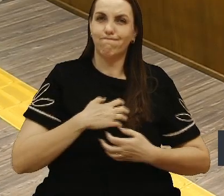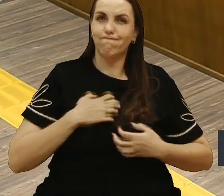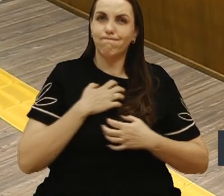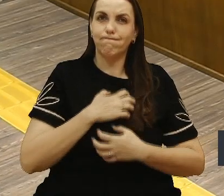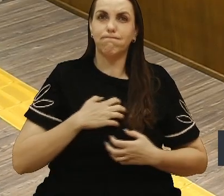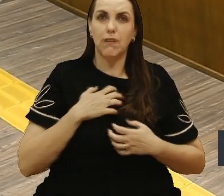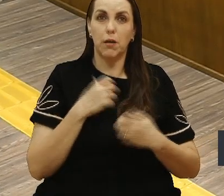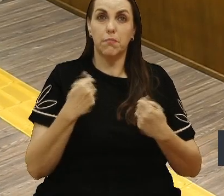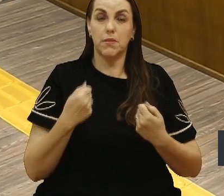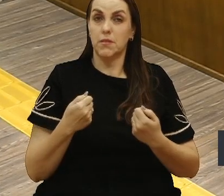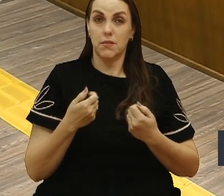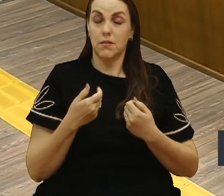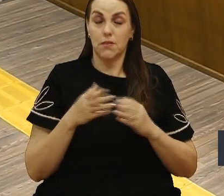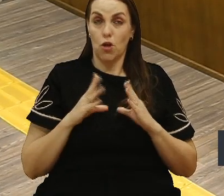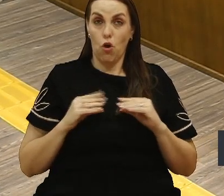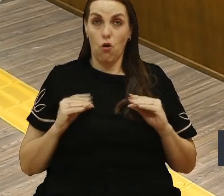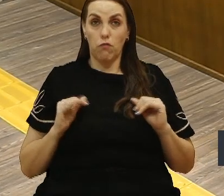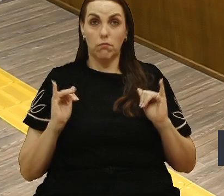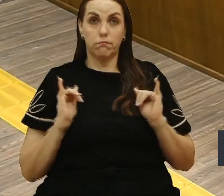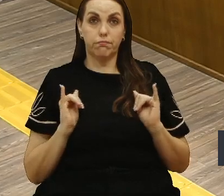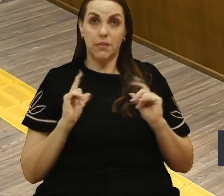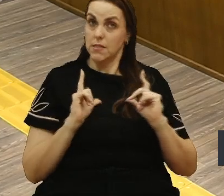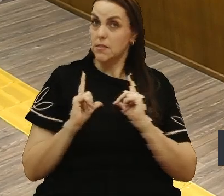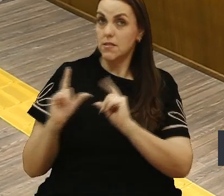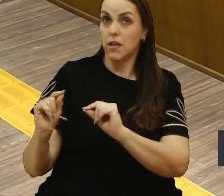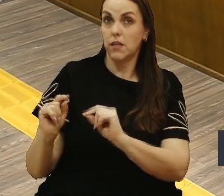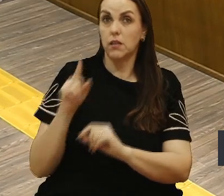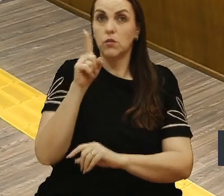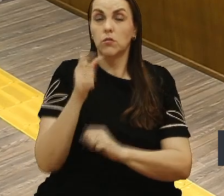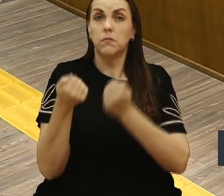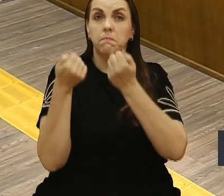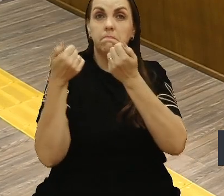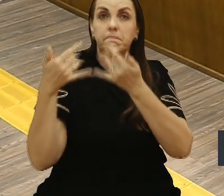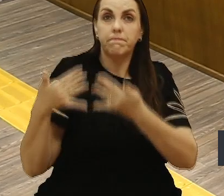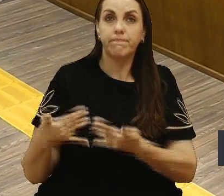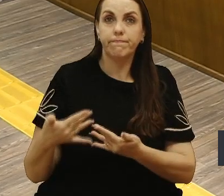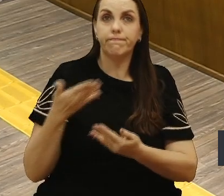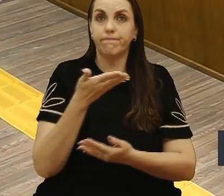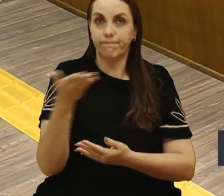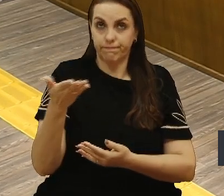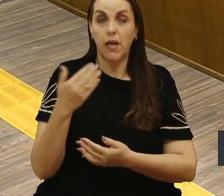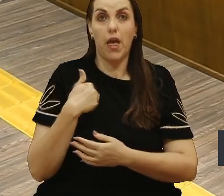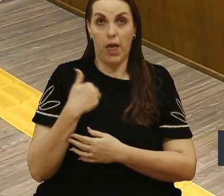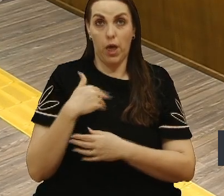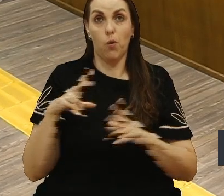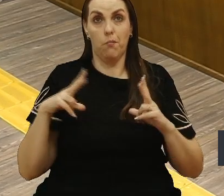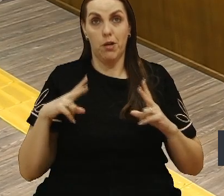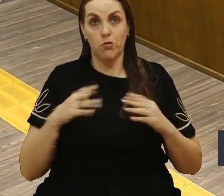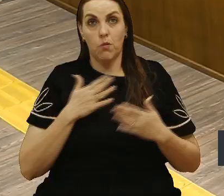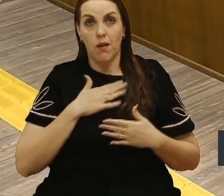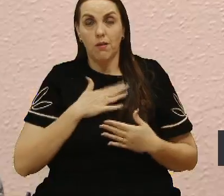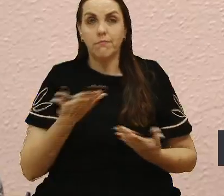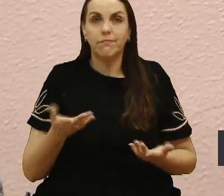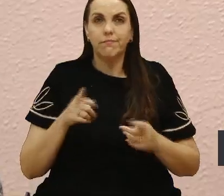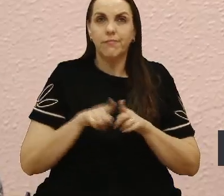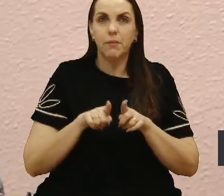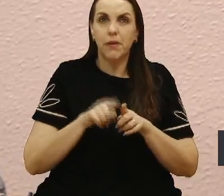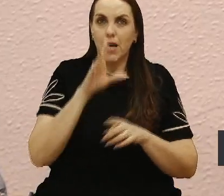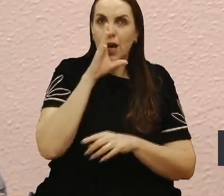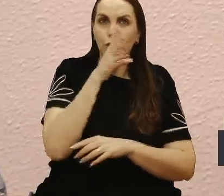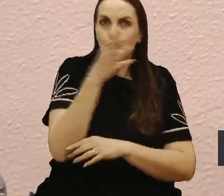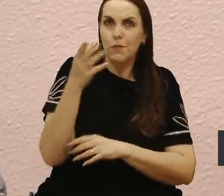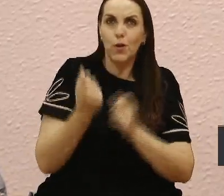sair do conforto. Então, o senhor vem fazer uma declaração a respeito disso. Eu, particularmente, admiro o trabalho de